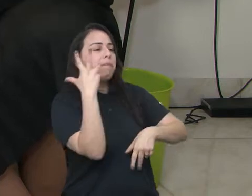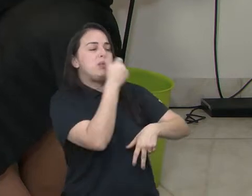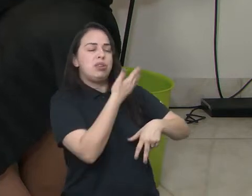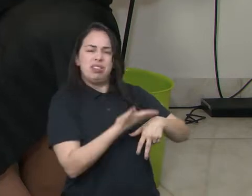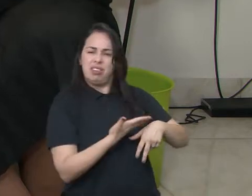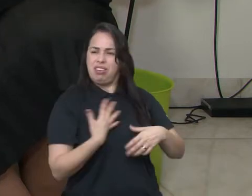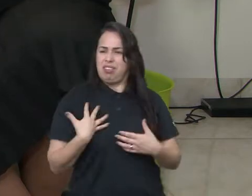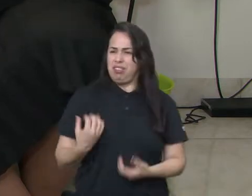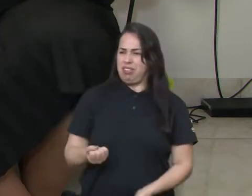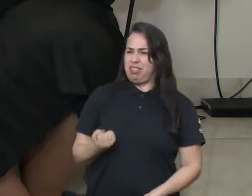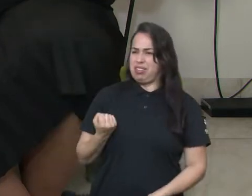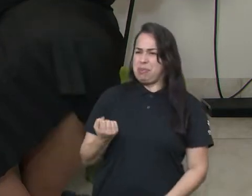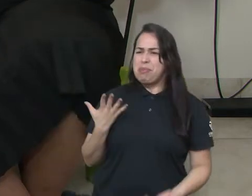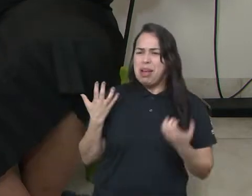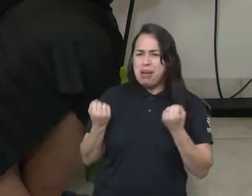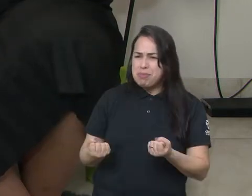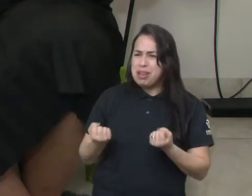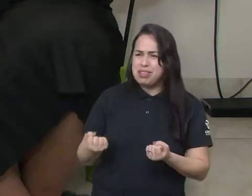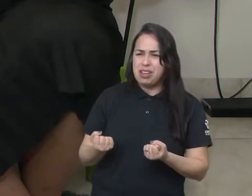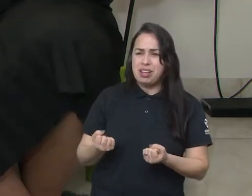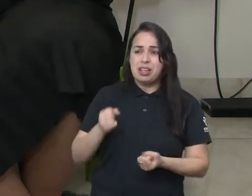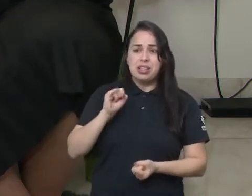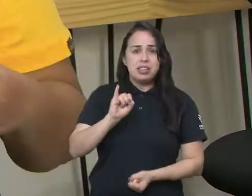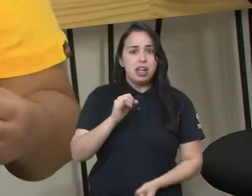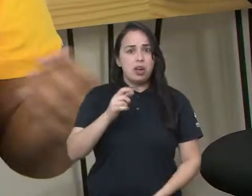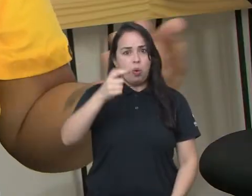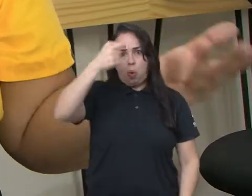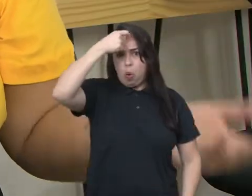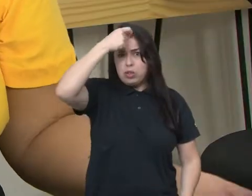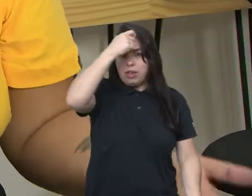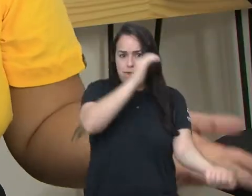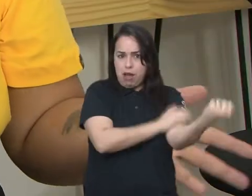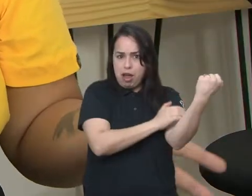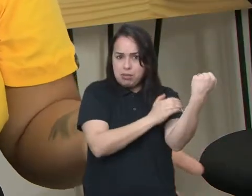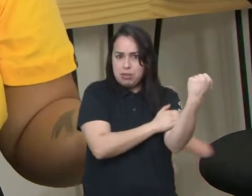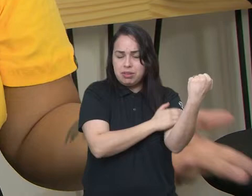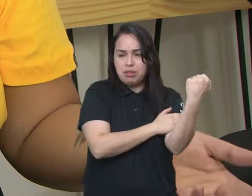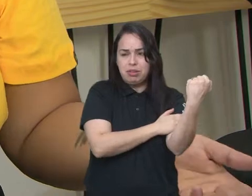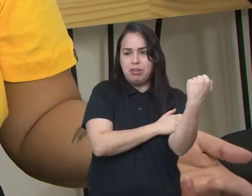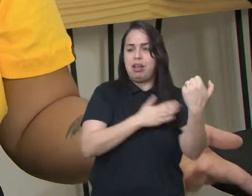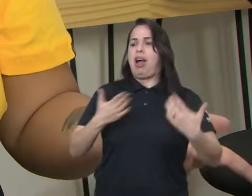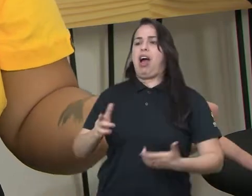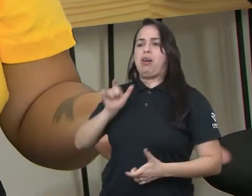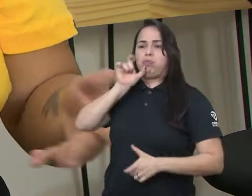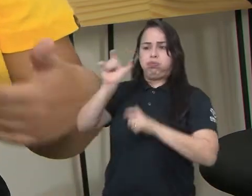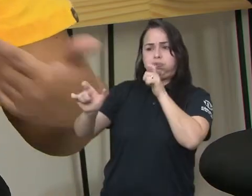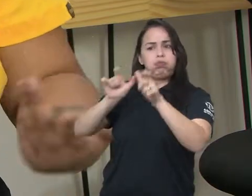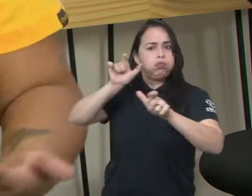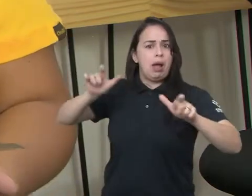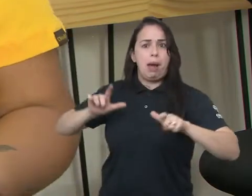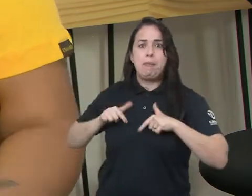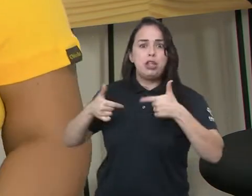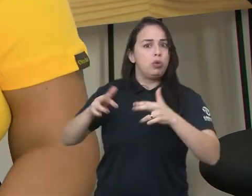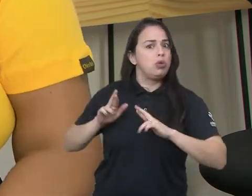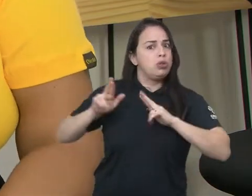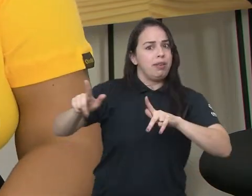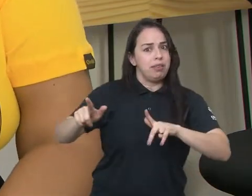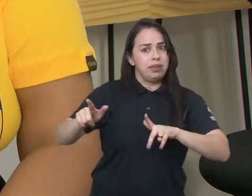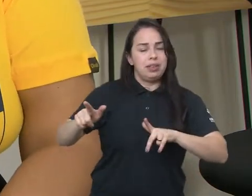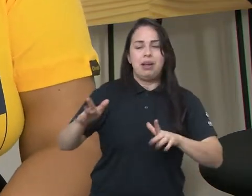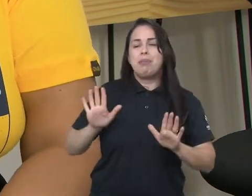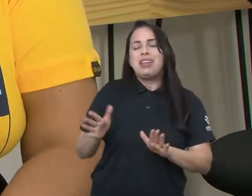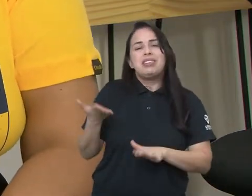assim, aquilo foi tão pesado e se eu tivesse consciência do feminismo naquela época, minha postura teria sido